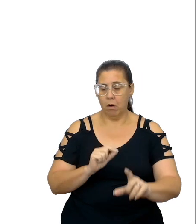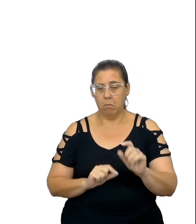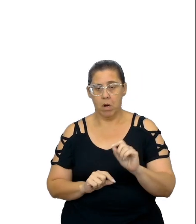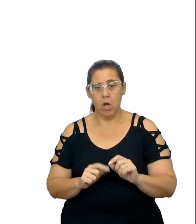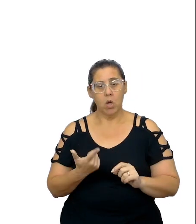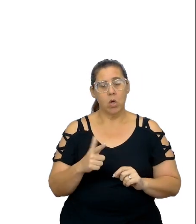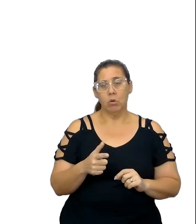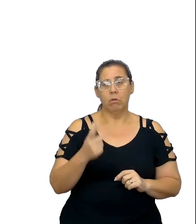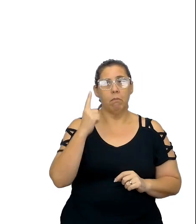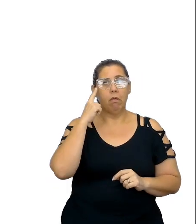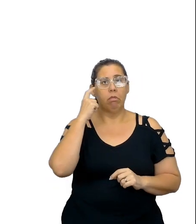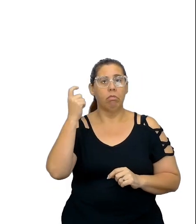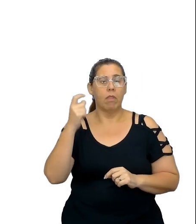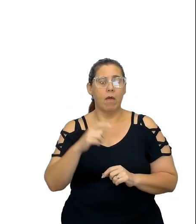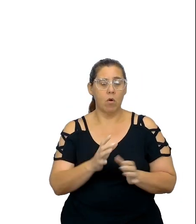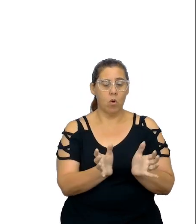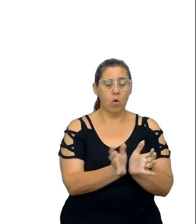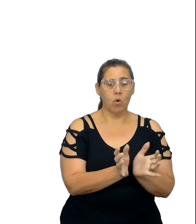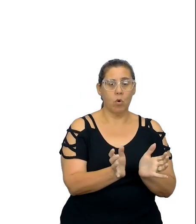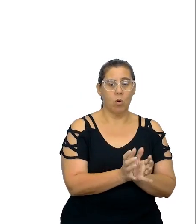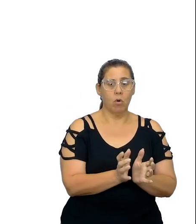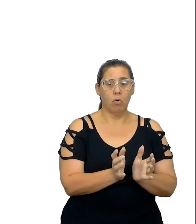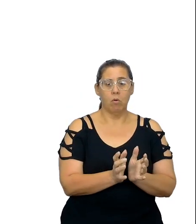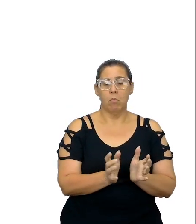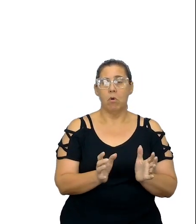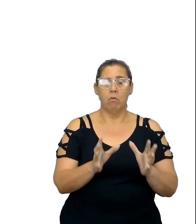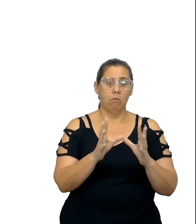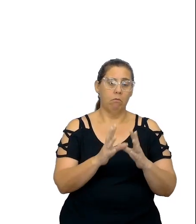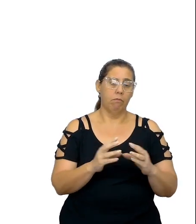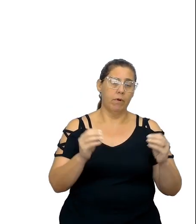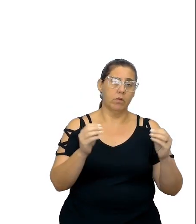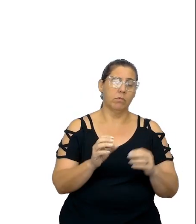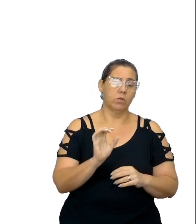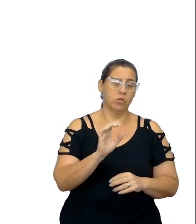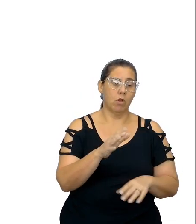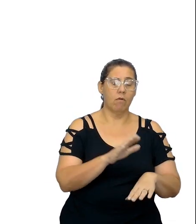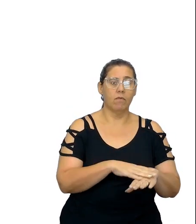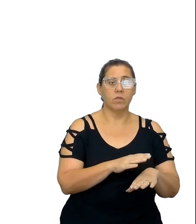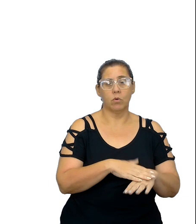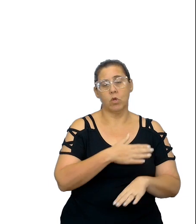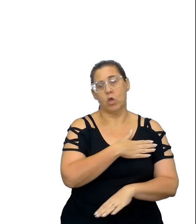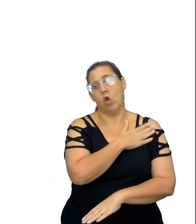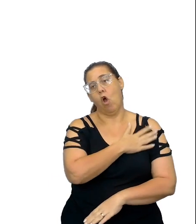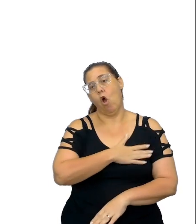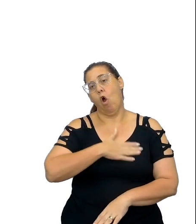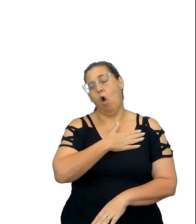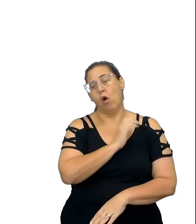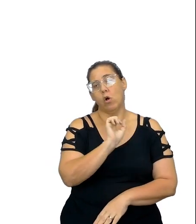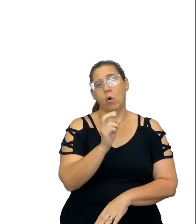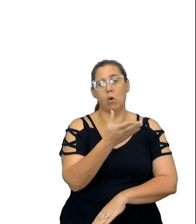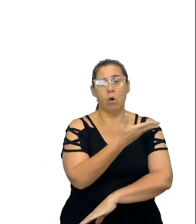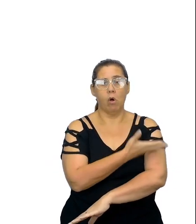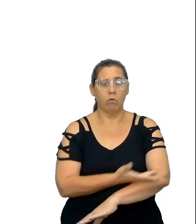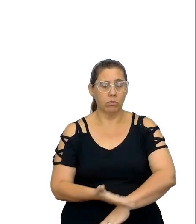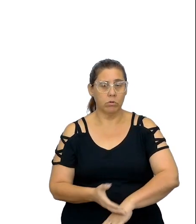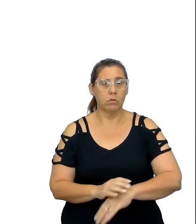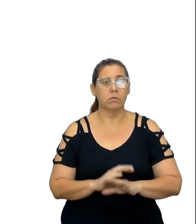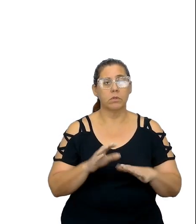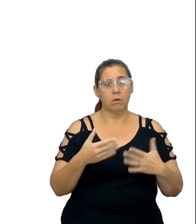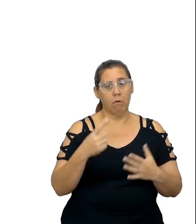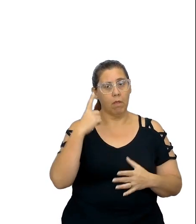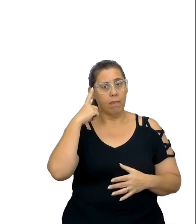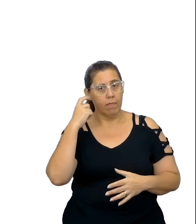mais aquela ideia de que o grupo vai se unir apenas com aqueles que eles gostam e estão acostumados. Então, a ideia de que os estudantes